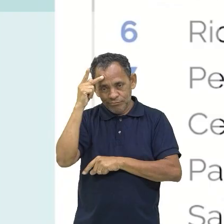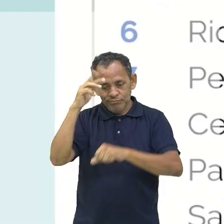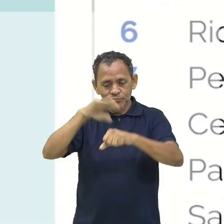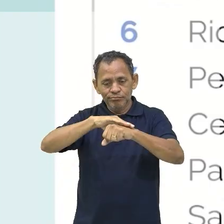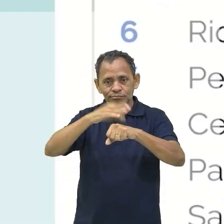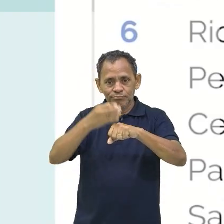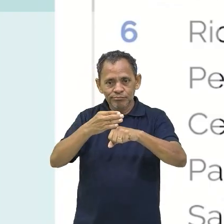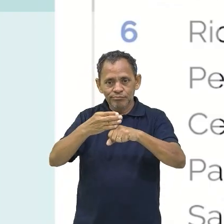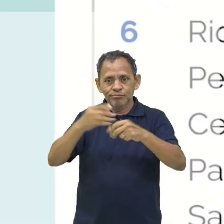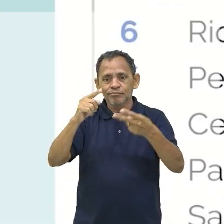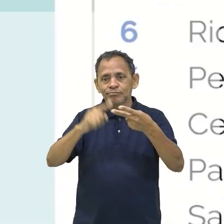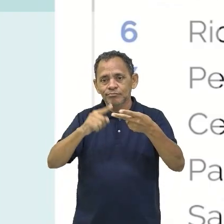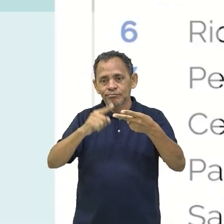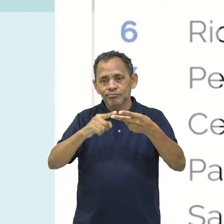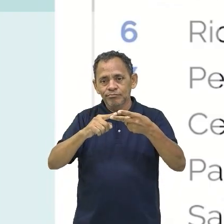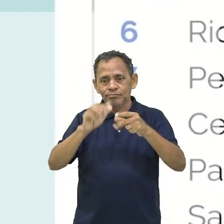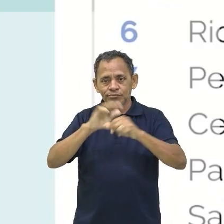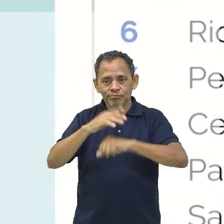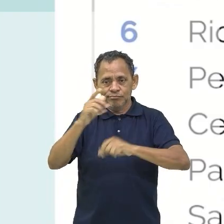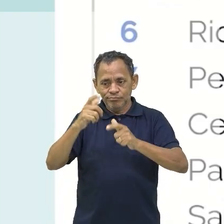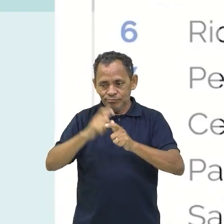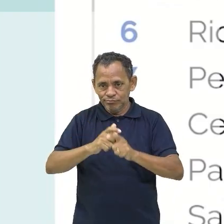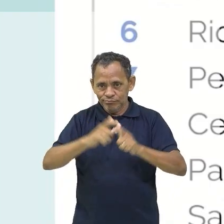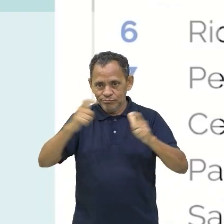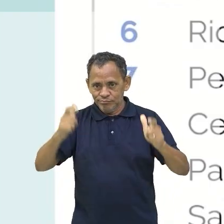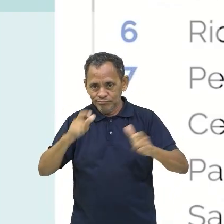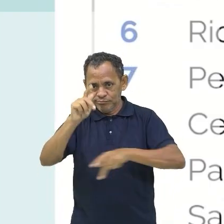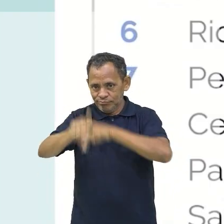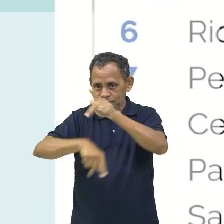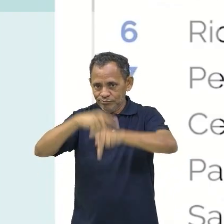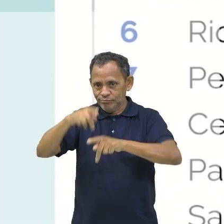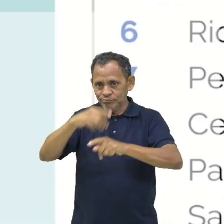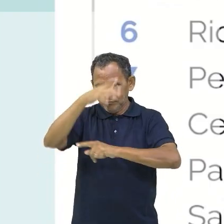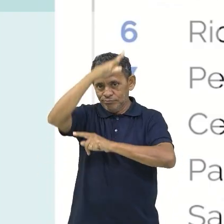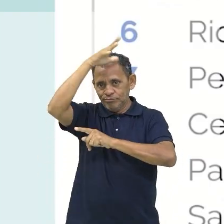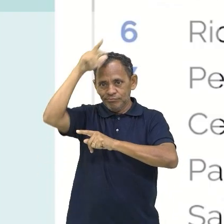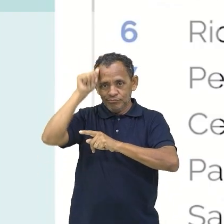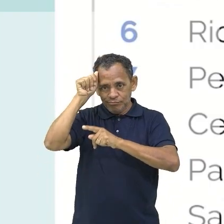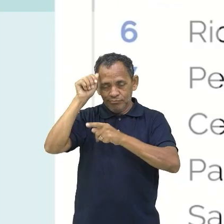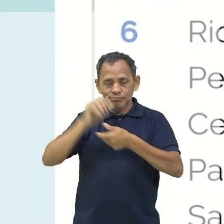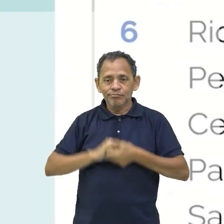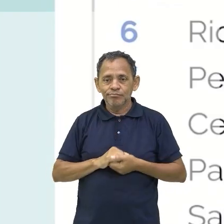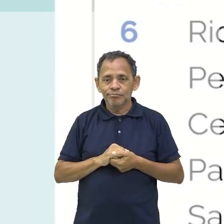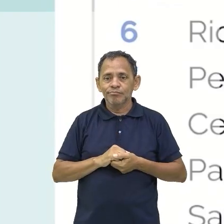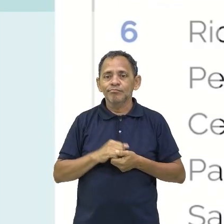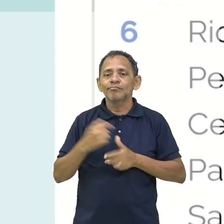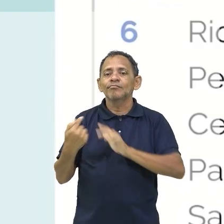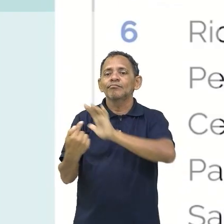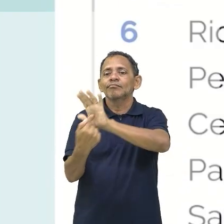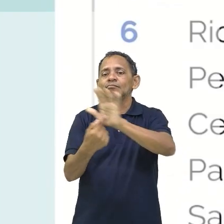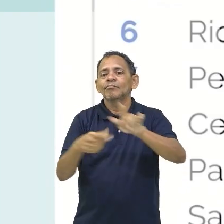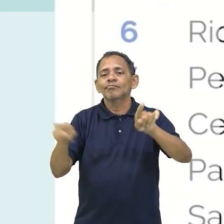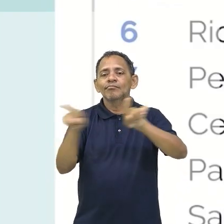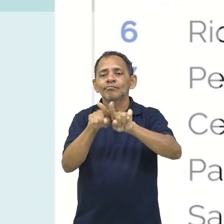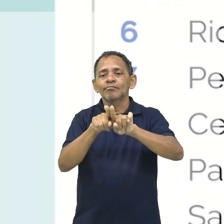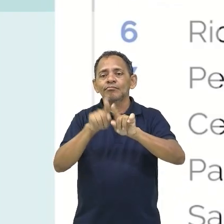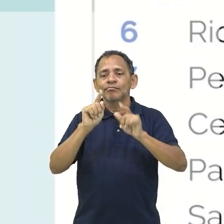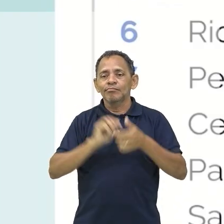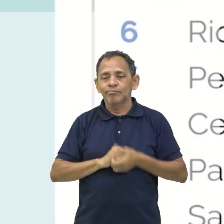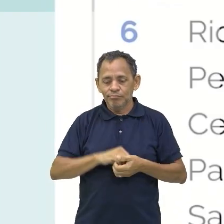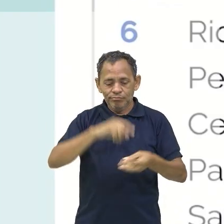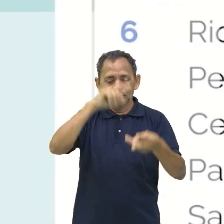o segundo município mais populoso do Amazonas. E aí a gente dá destaque também ao município de